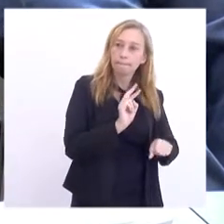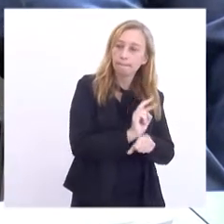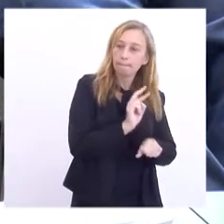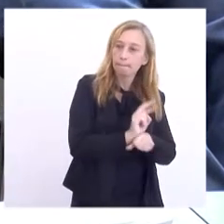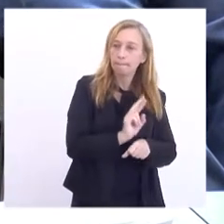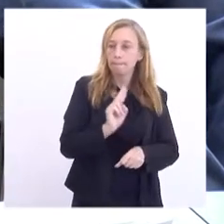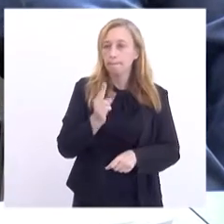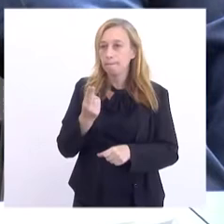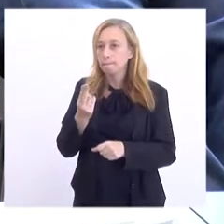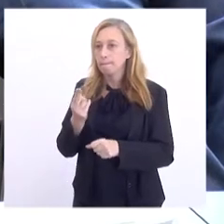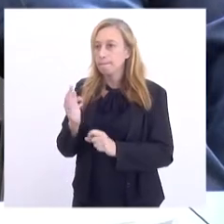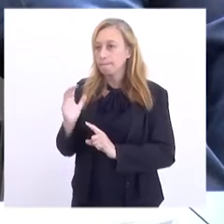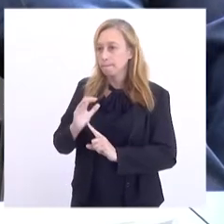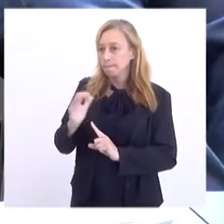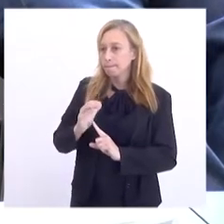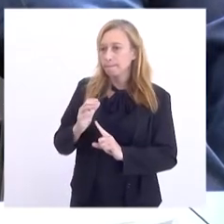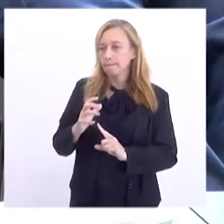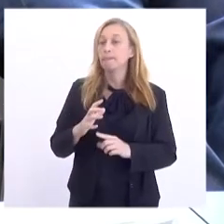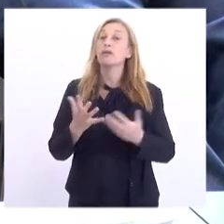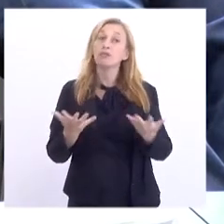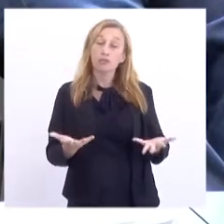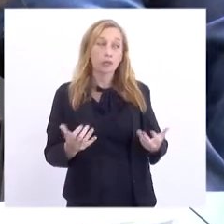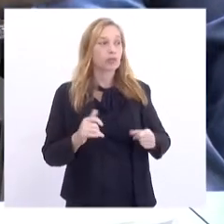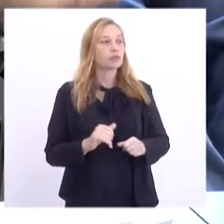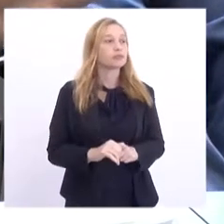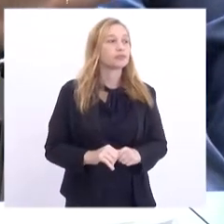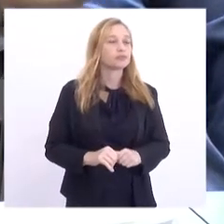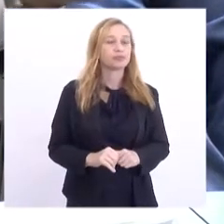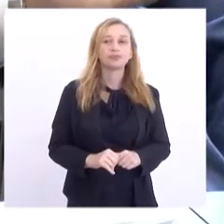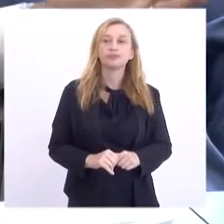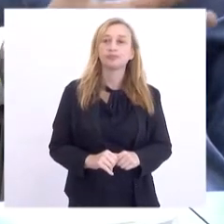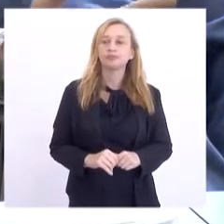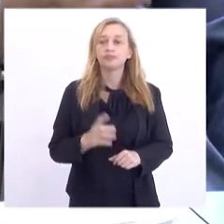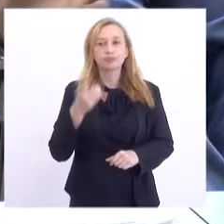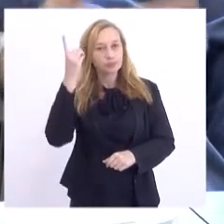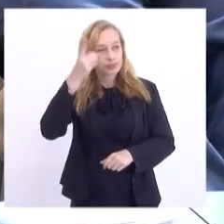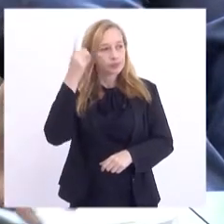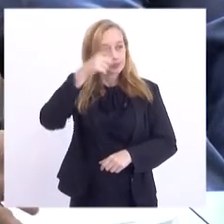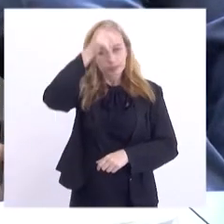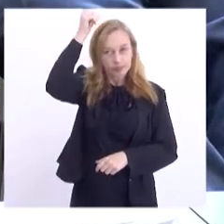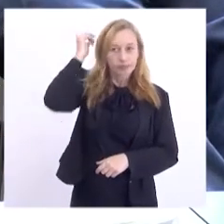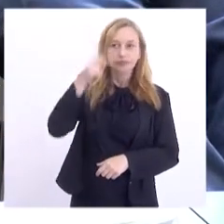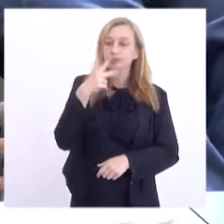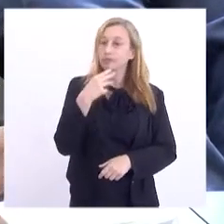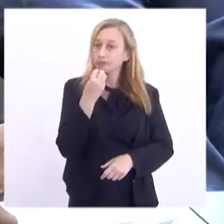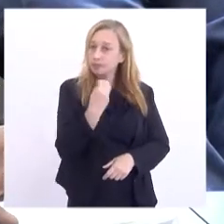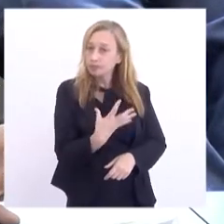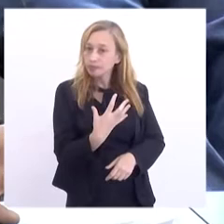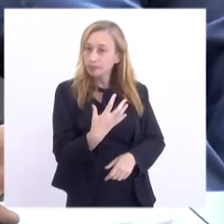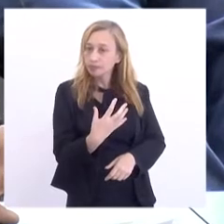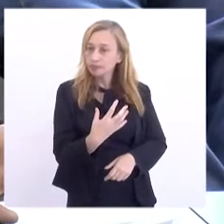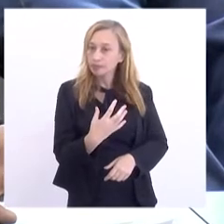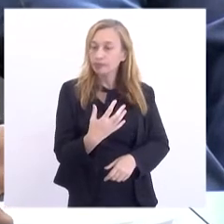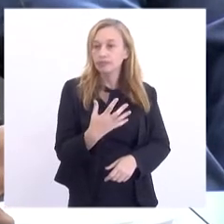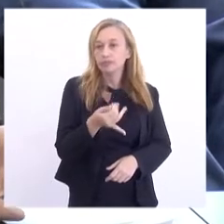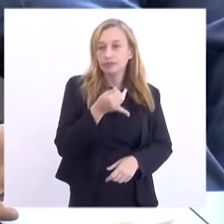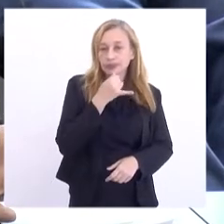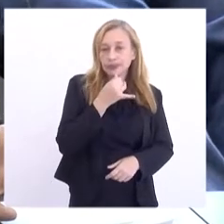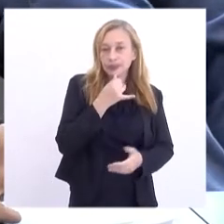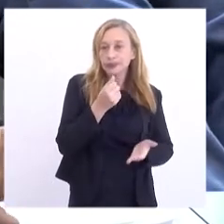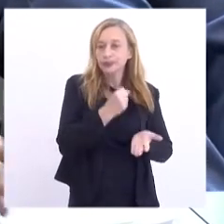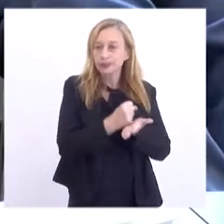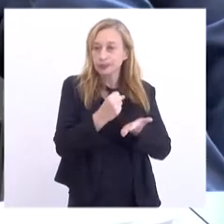ou repressiva então assim a gente teve o Deputado Luiz Paulo estão muito bem o caos que se formando as